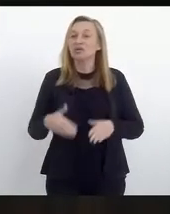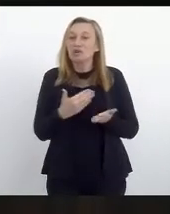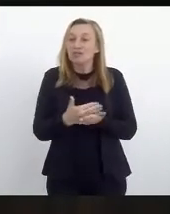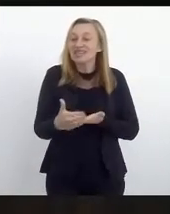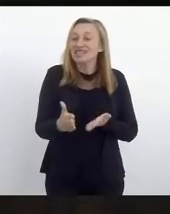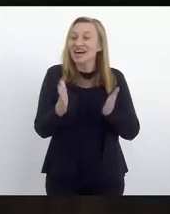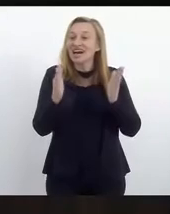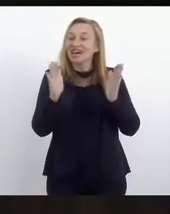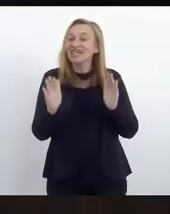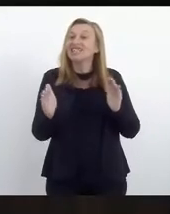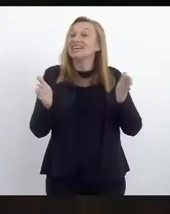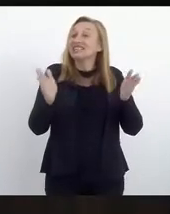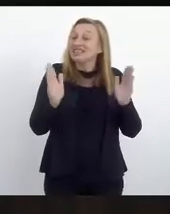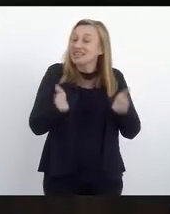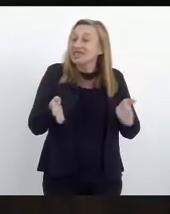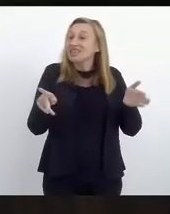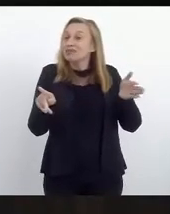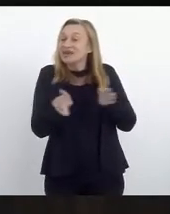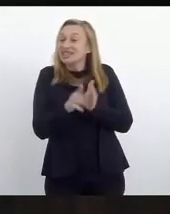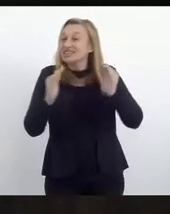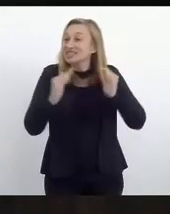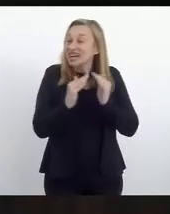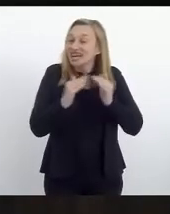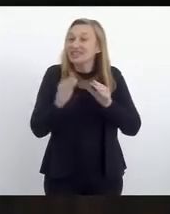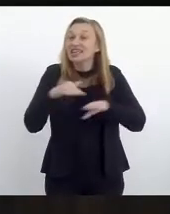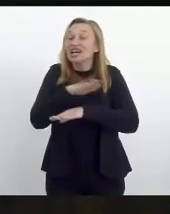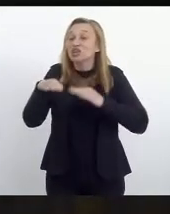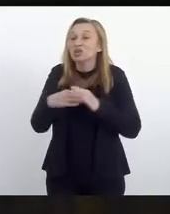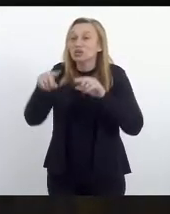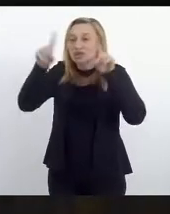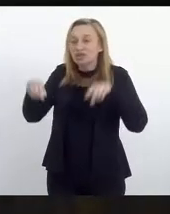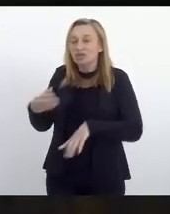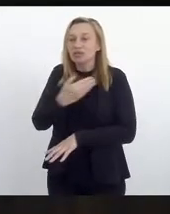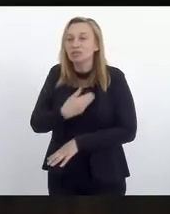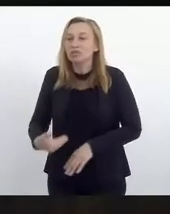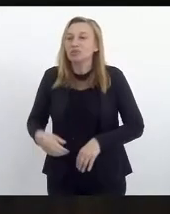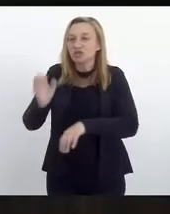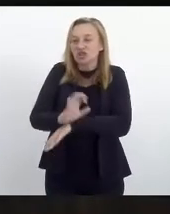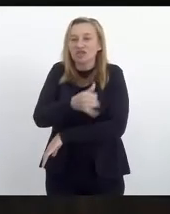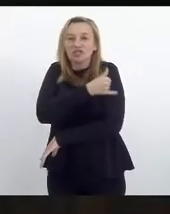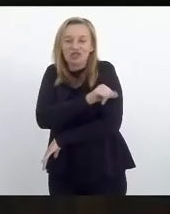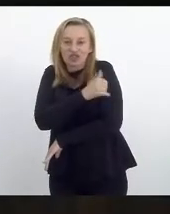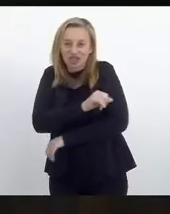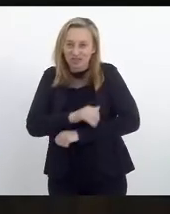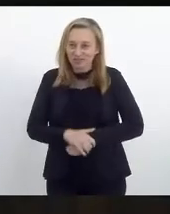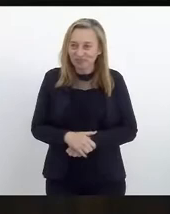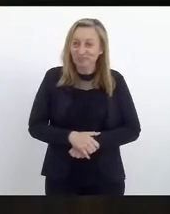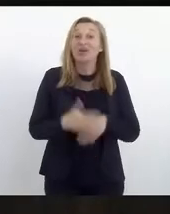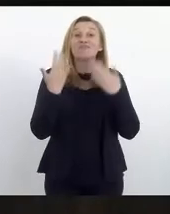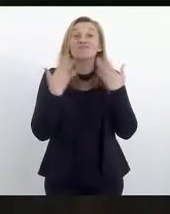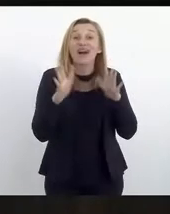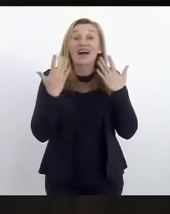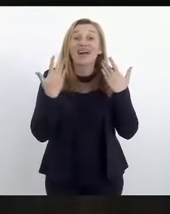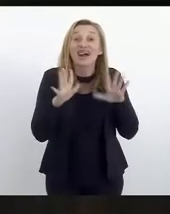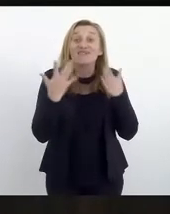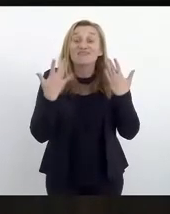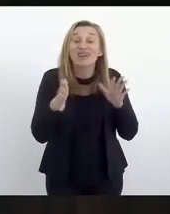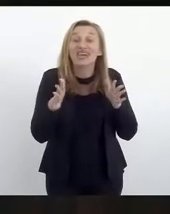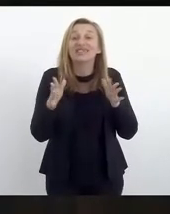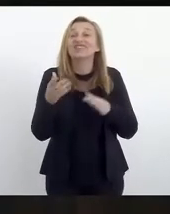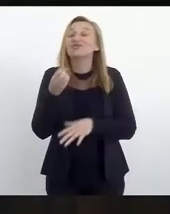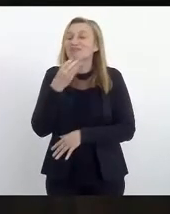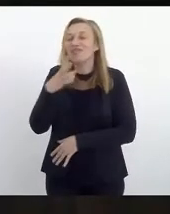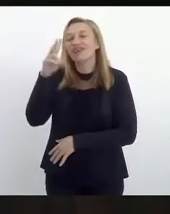públicos desta casa e a todos os servidores públicos do nosso querido estado do Rio de Janeiro, parabéns, boa